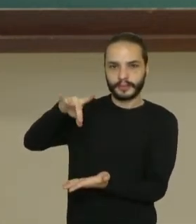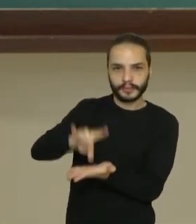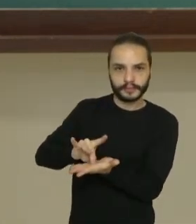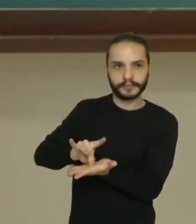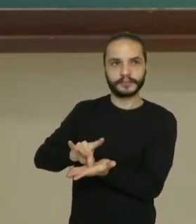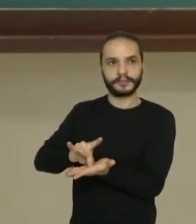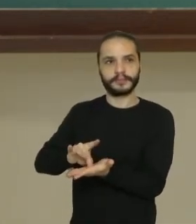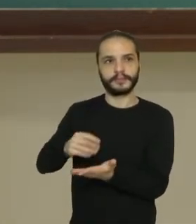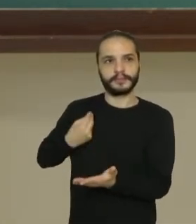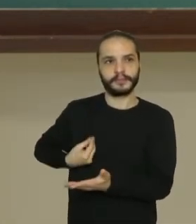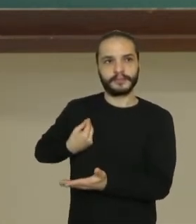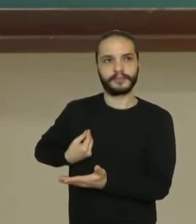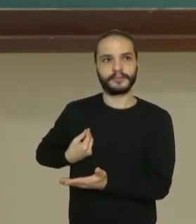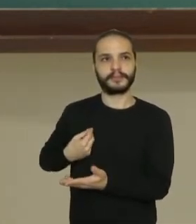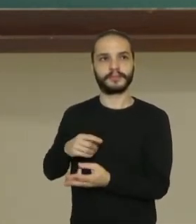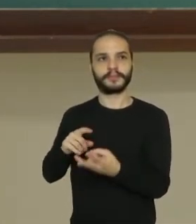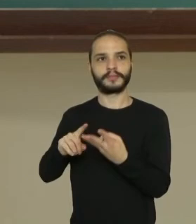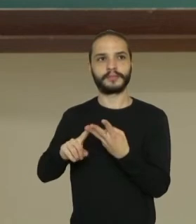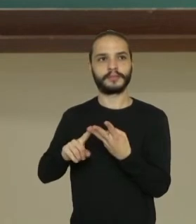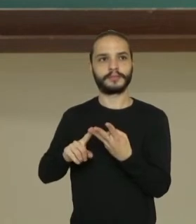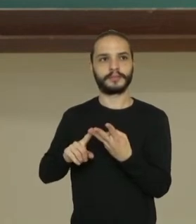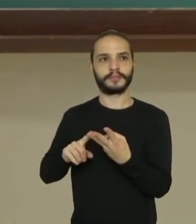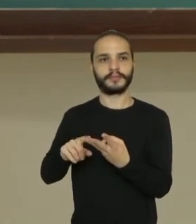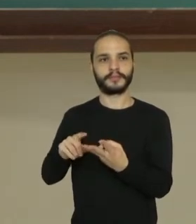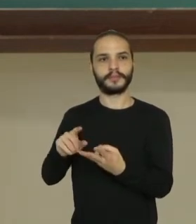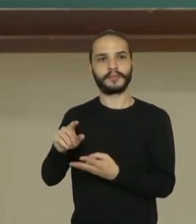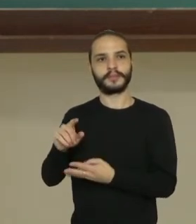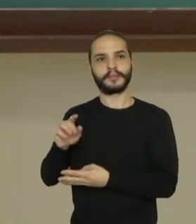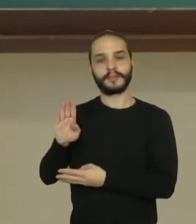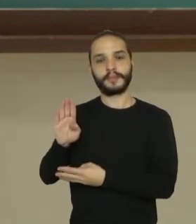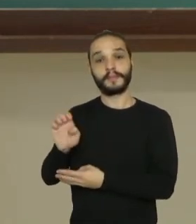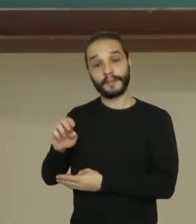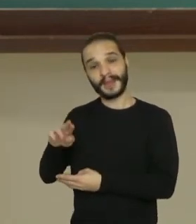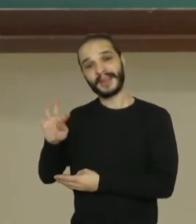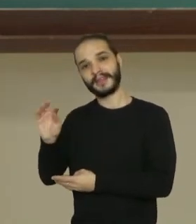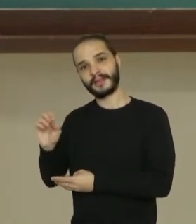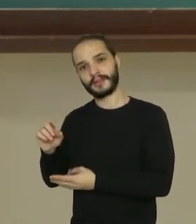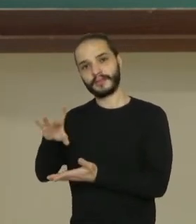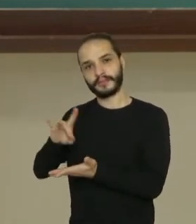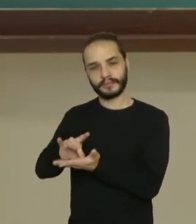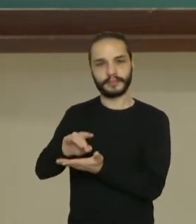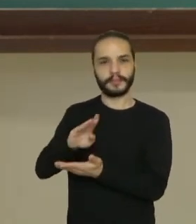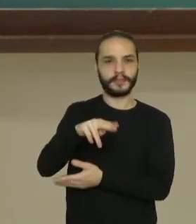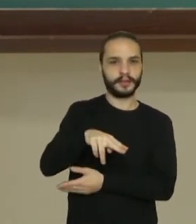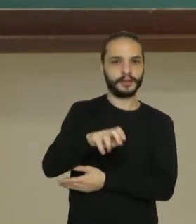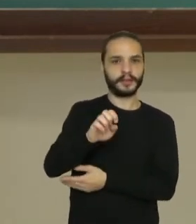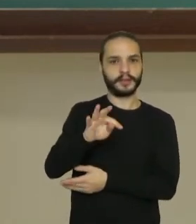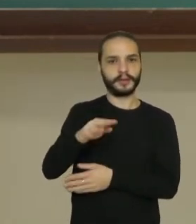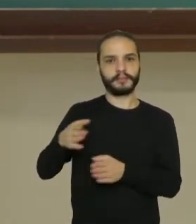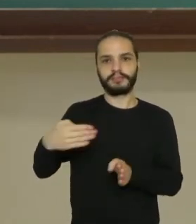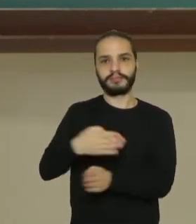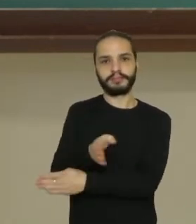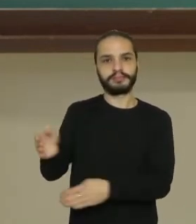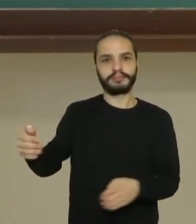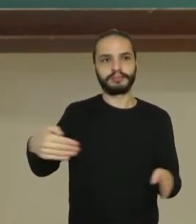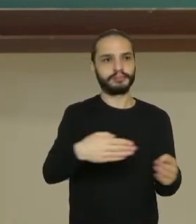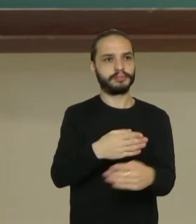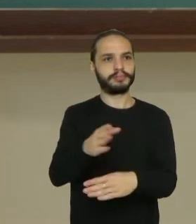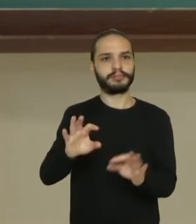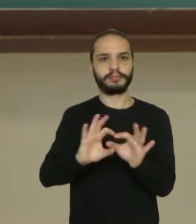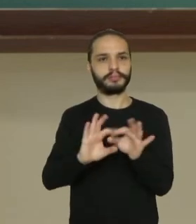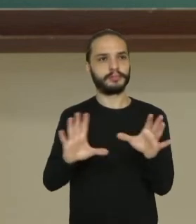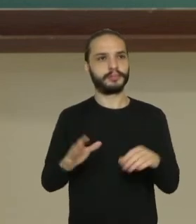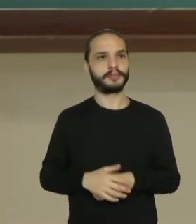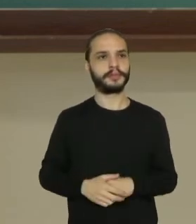ali naquele fundo. E os nectônicos que se movem voluntariamente pela água. Então, eles podem ser,